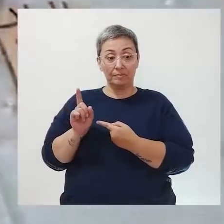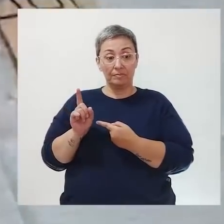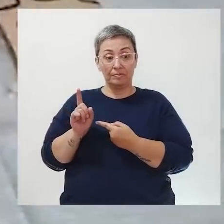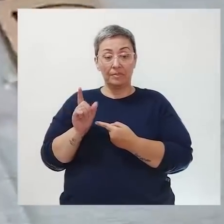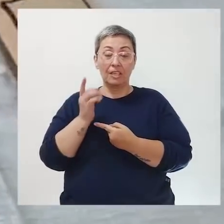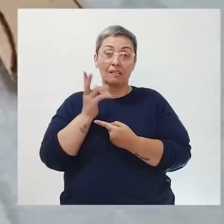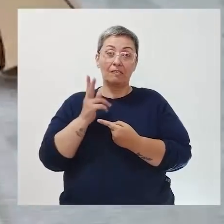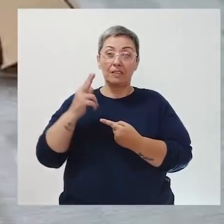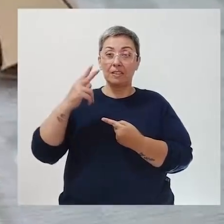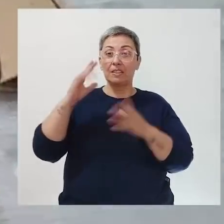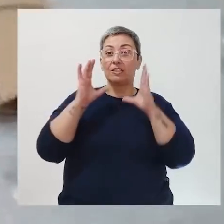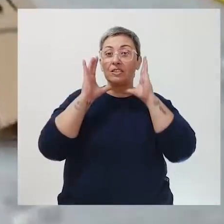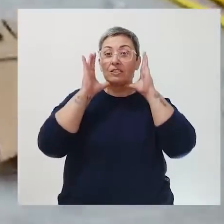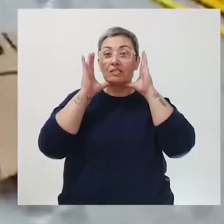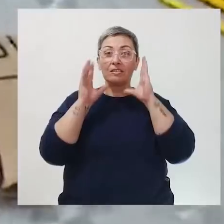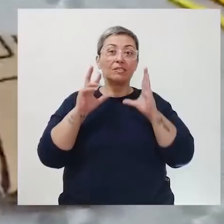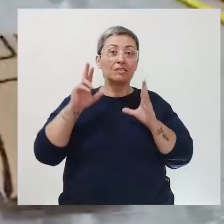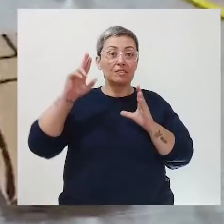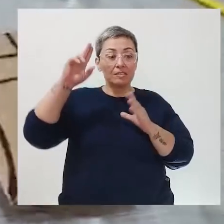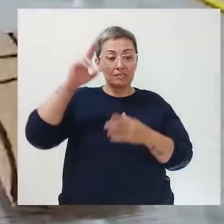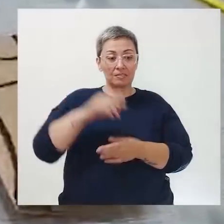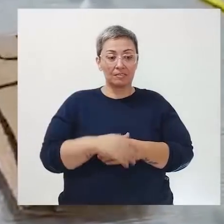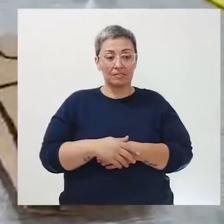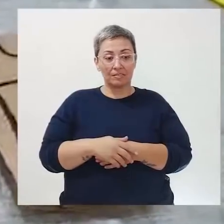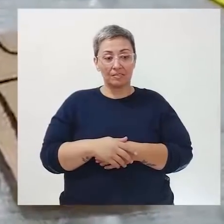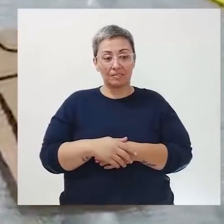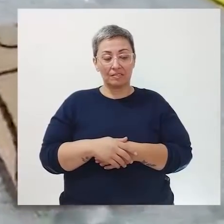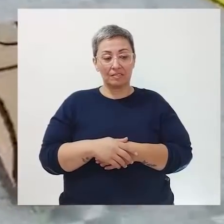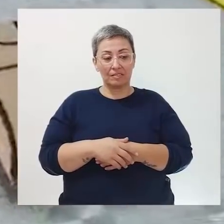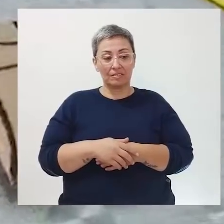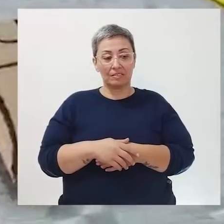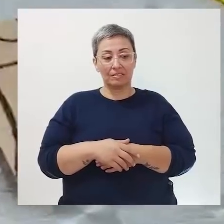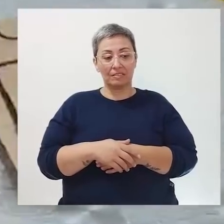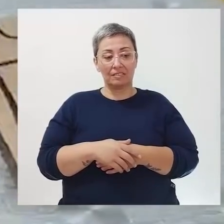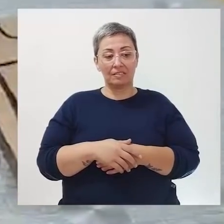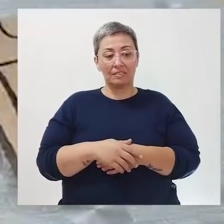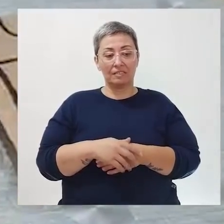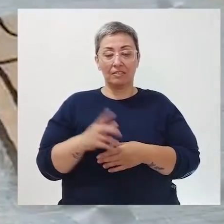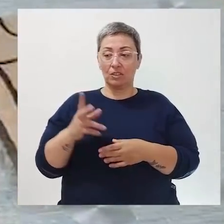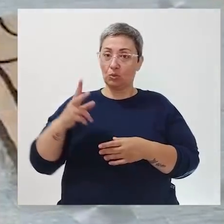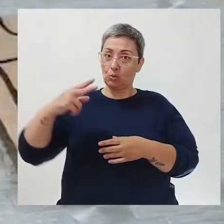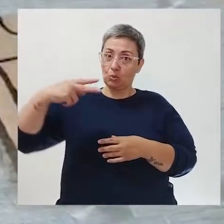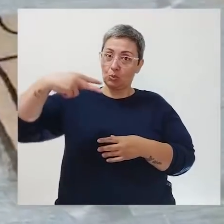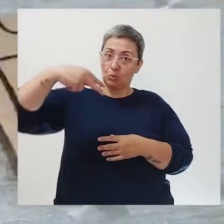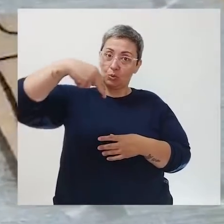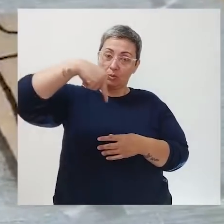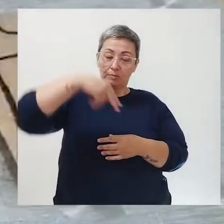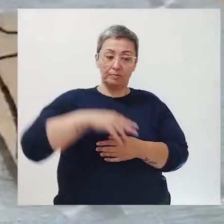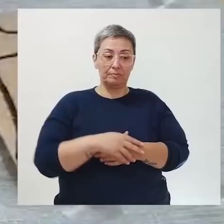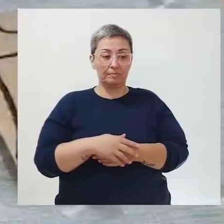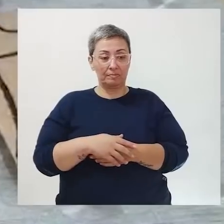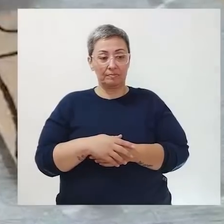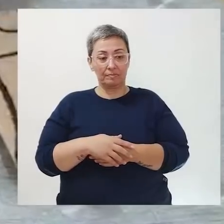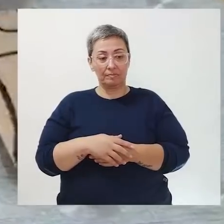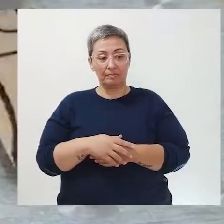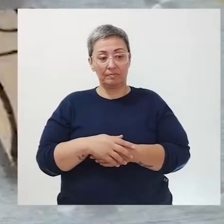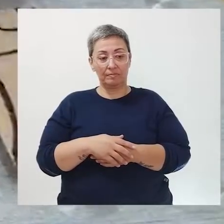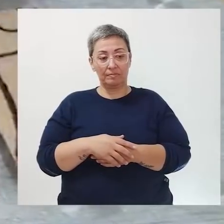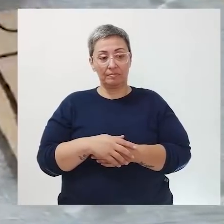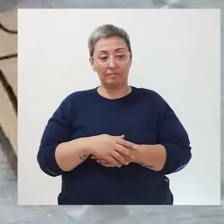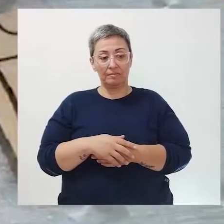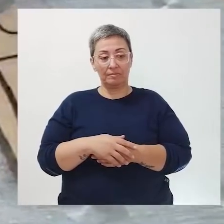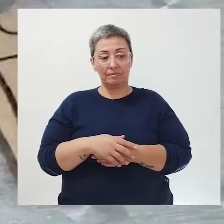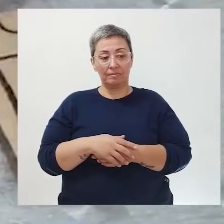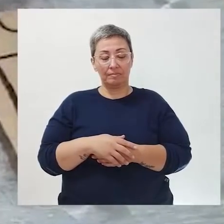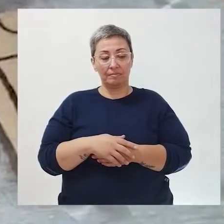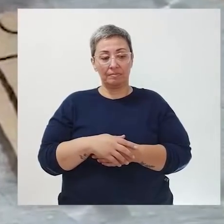normalmente precisa dar uma acertadinha, ó. Ela ficou assim, ó, pontudinha, daí é só vir aqui com a tesoura, dar uma acertadinha